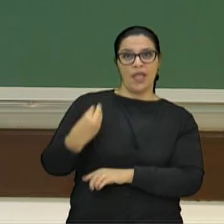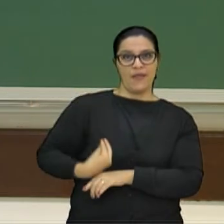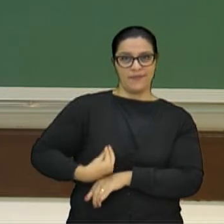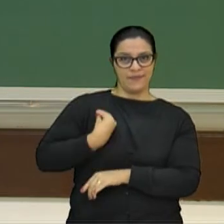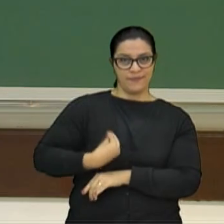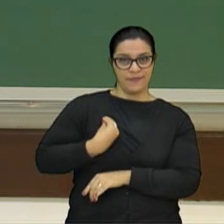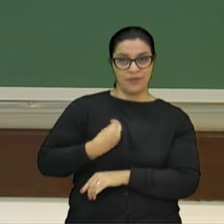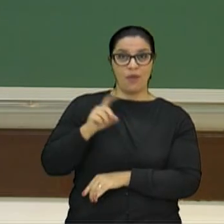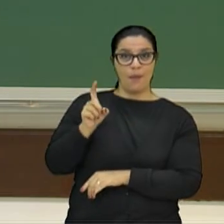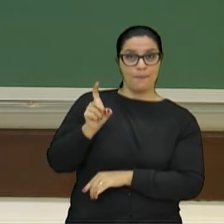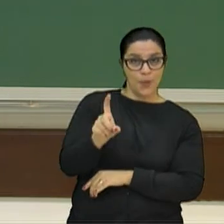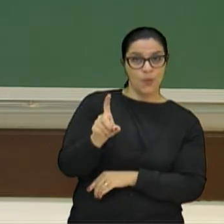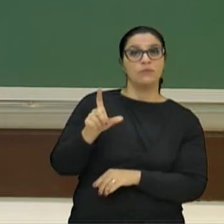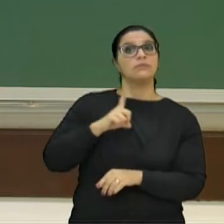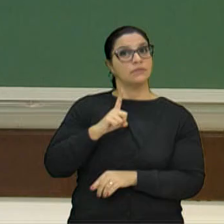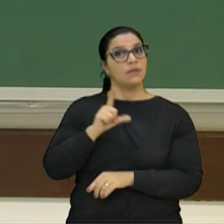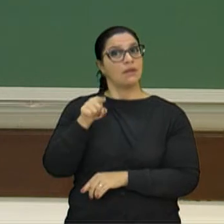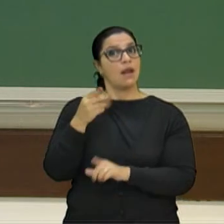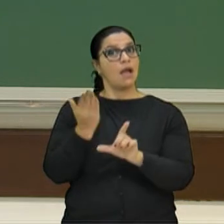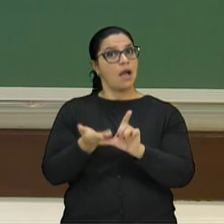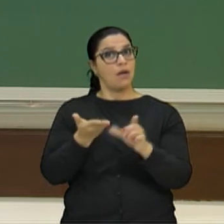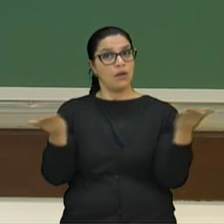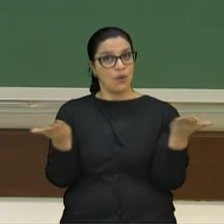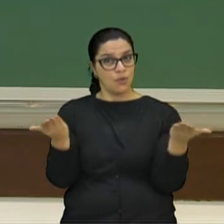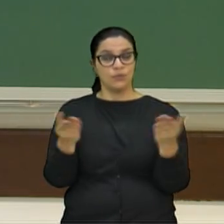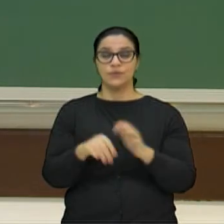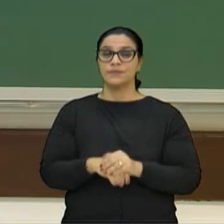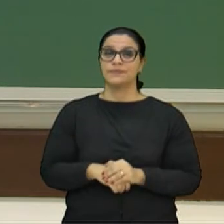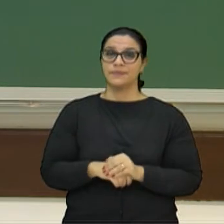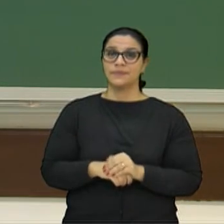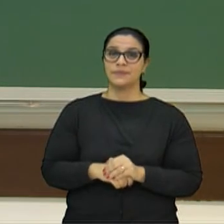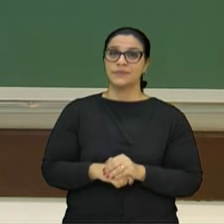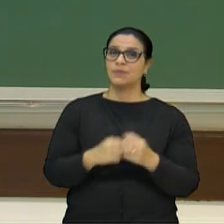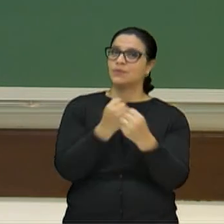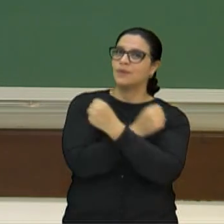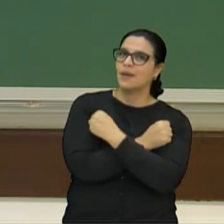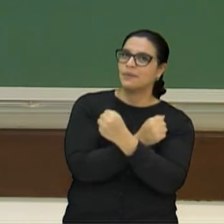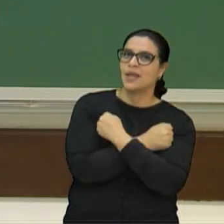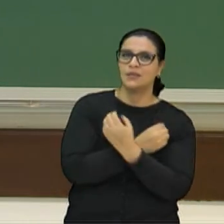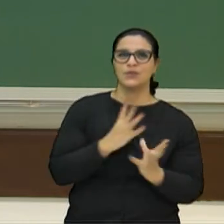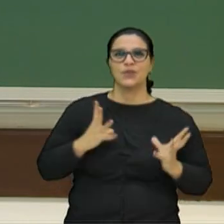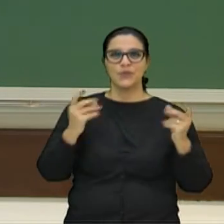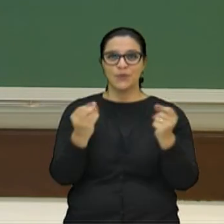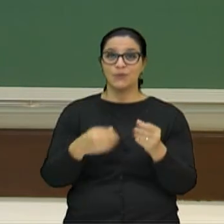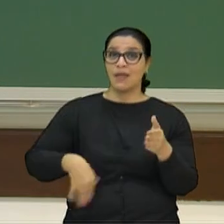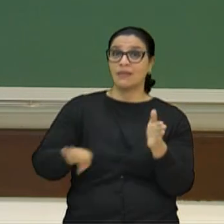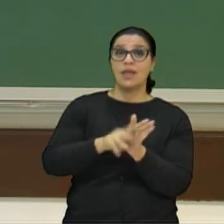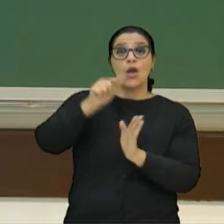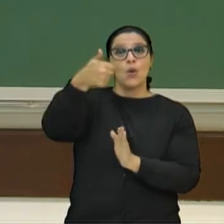chamada, confirma a sua presença na aula de hoje, tranquilo? Então, um grande abraço a todos, até